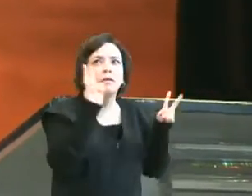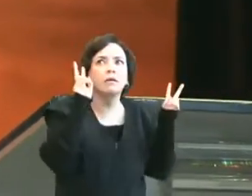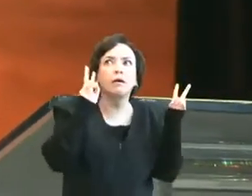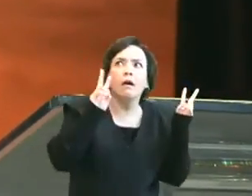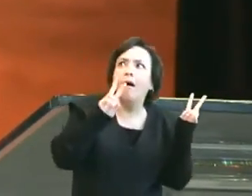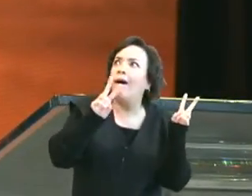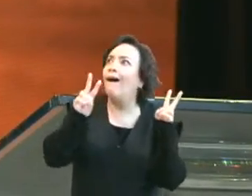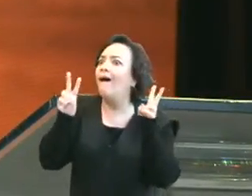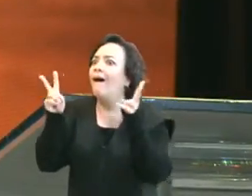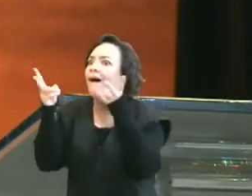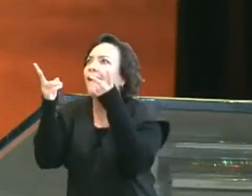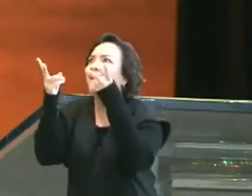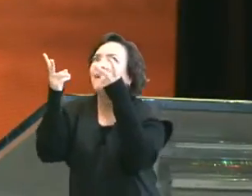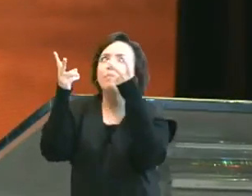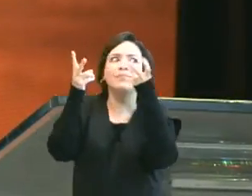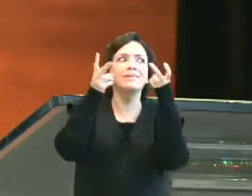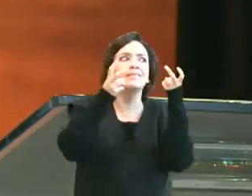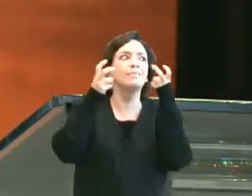barulho.